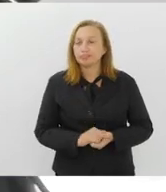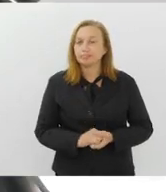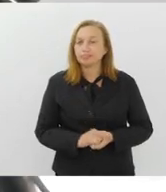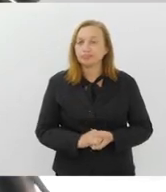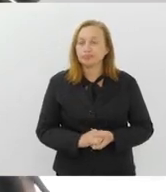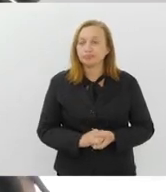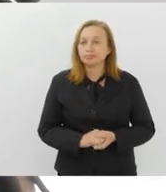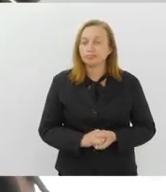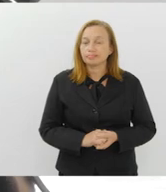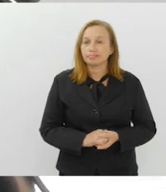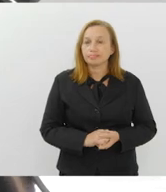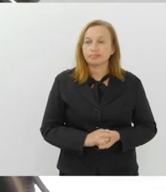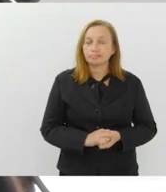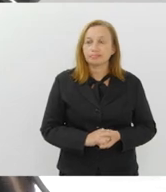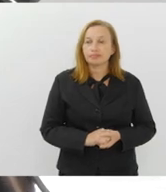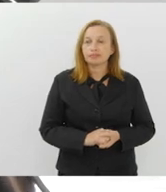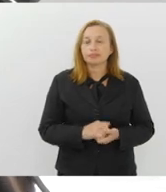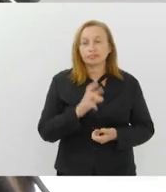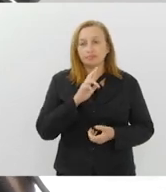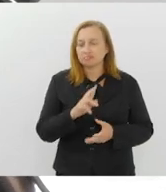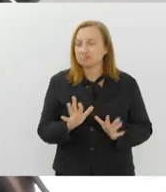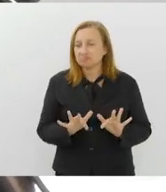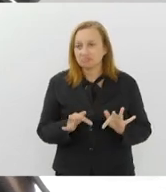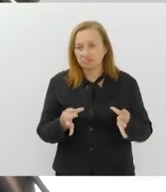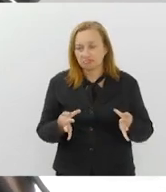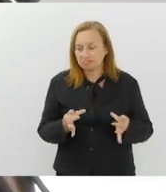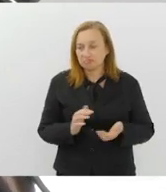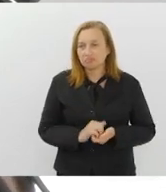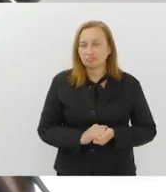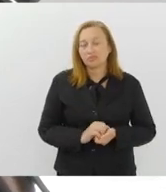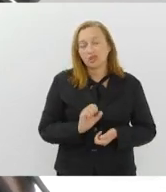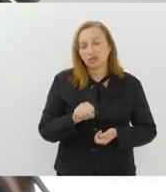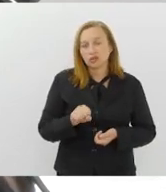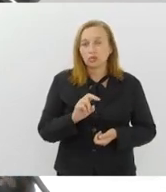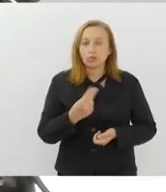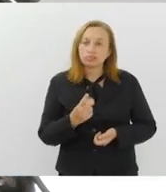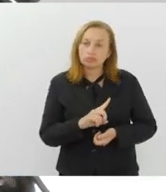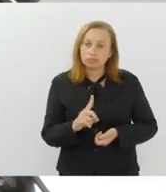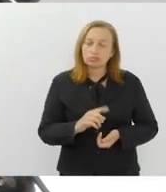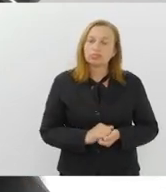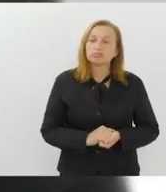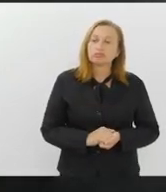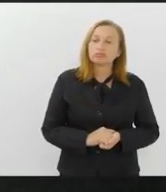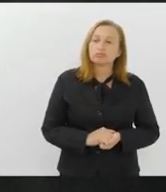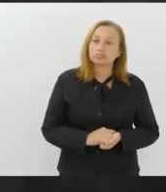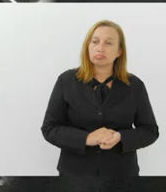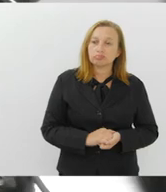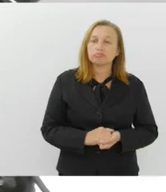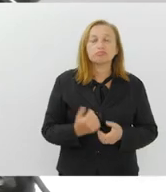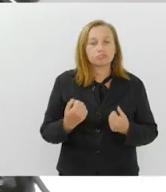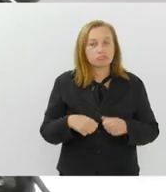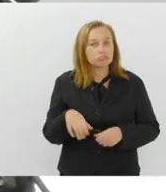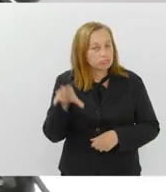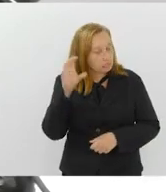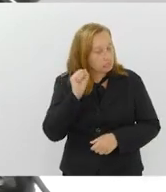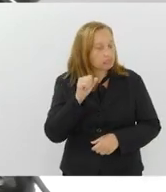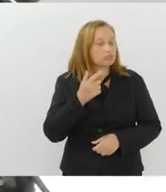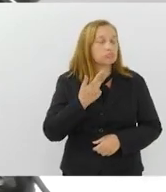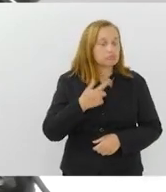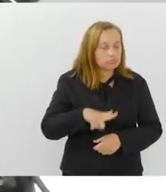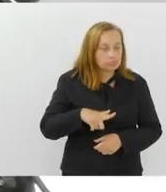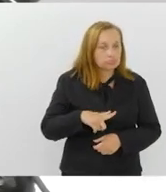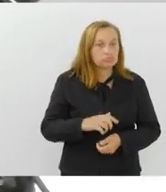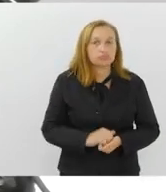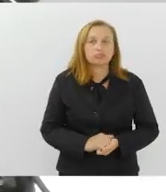As perguntas, eu acho que as respostas são simples, é praticamente sim ou não. Mas eu preciso ouvir mais uma vez,